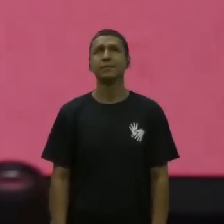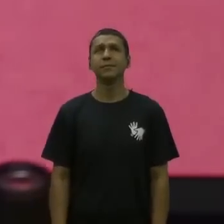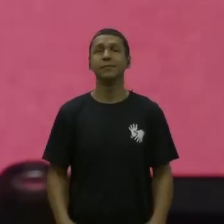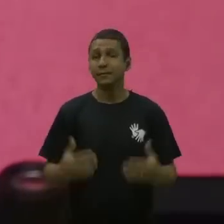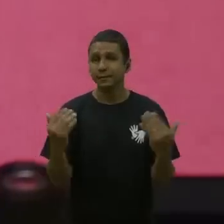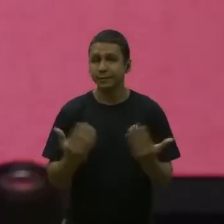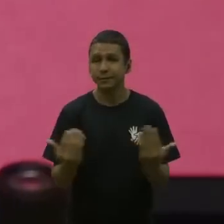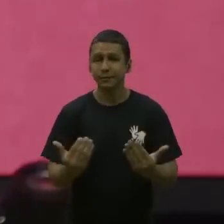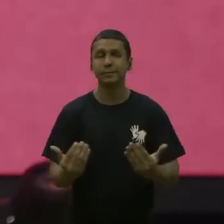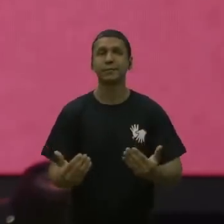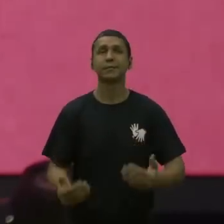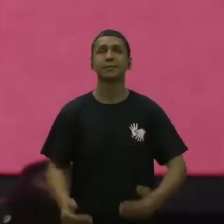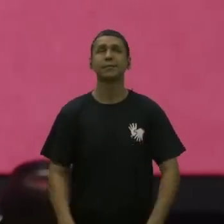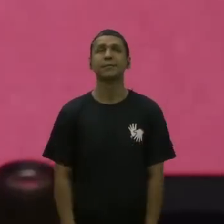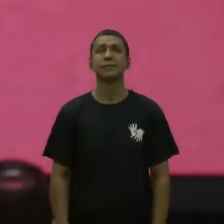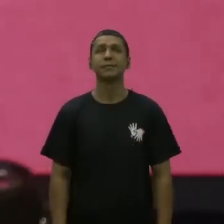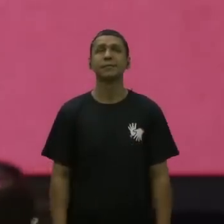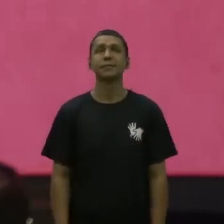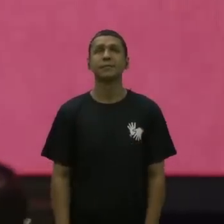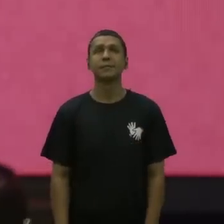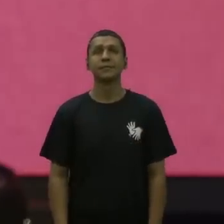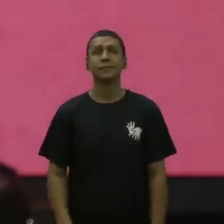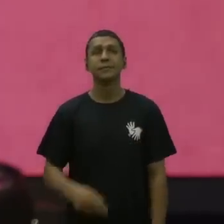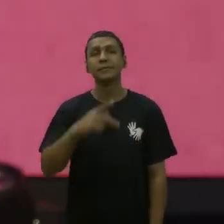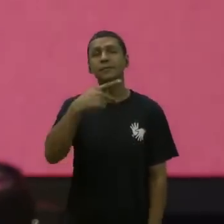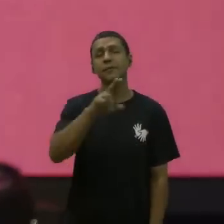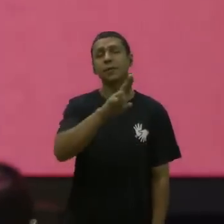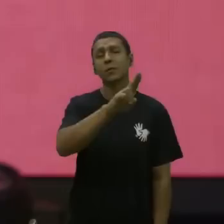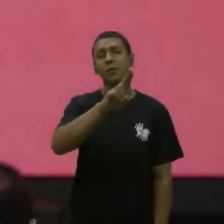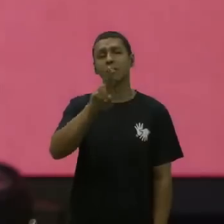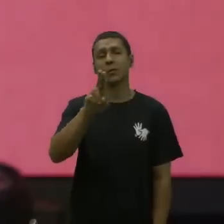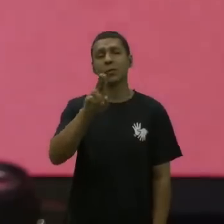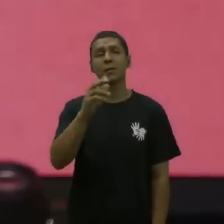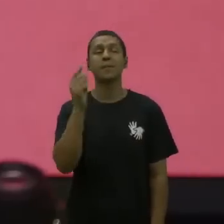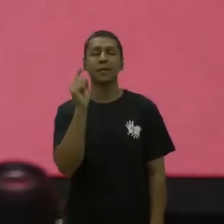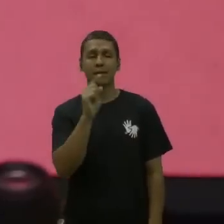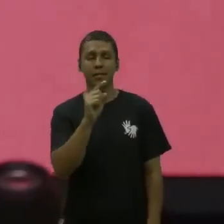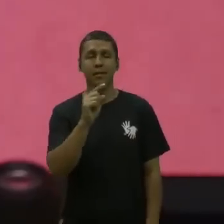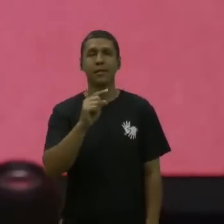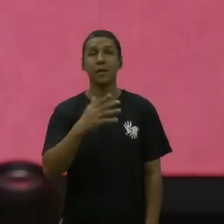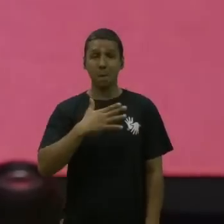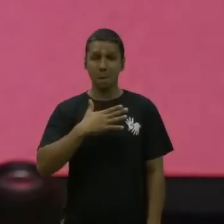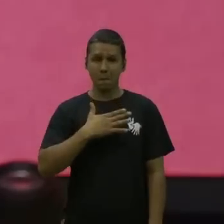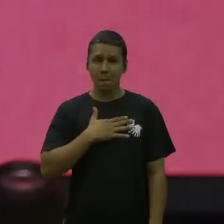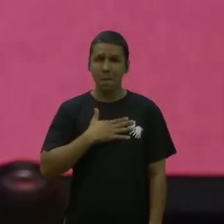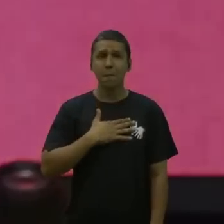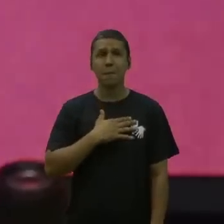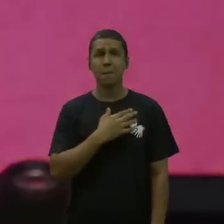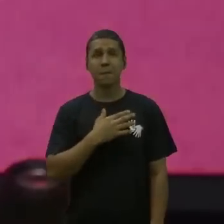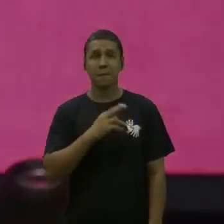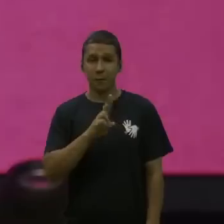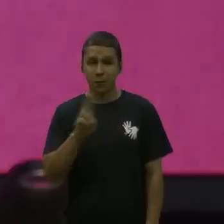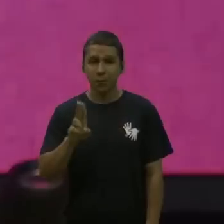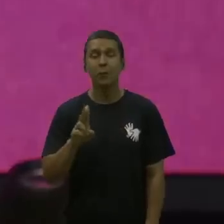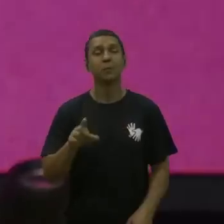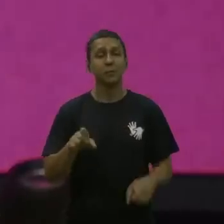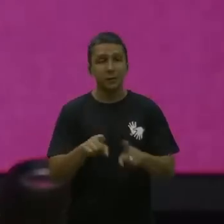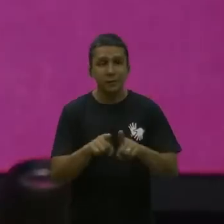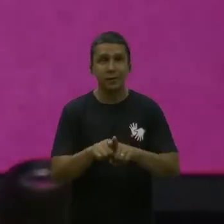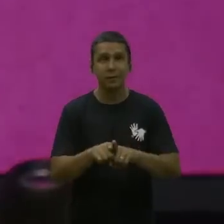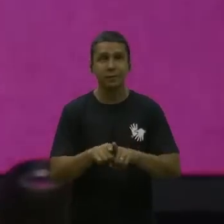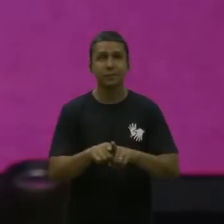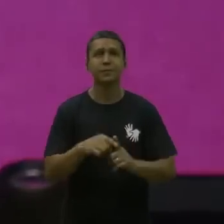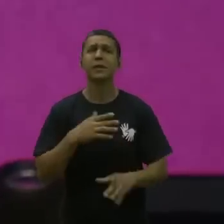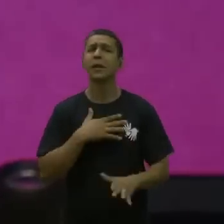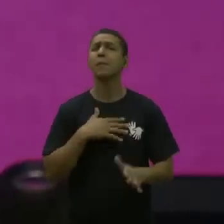E agora, o seu nome está lá. O meu nome está lá. E